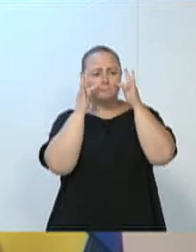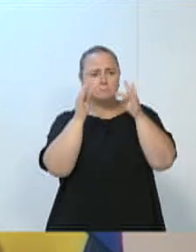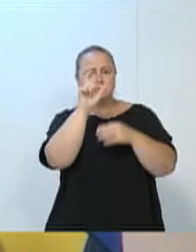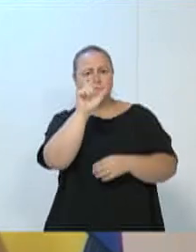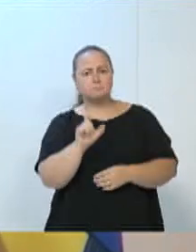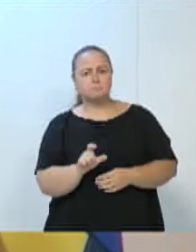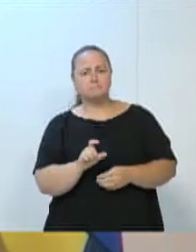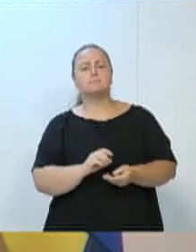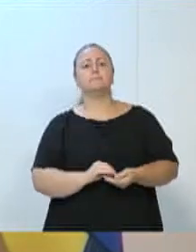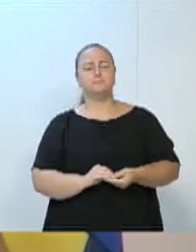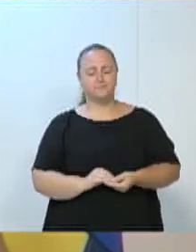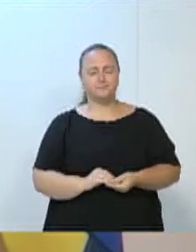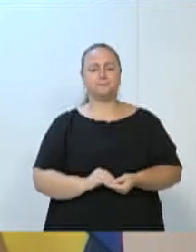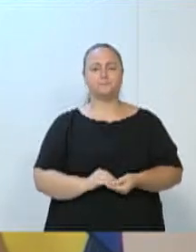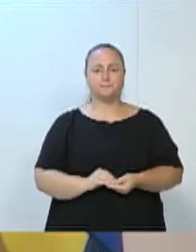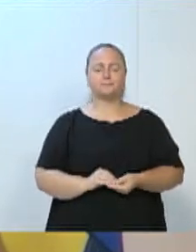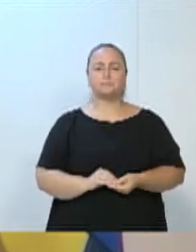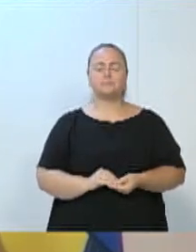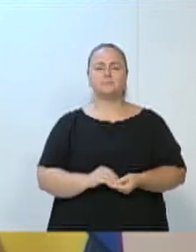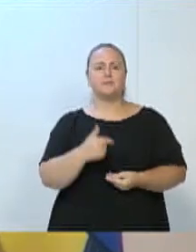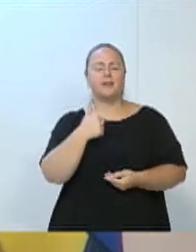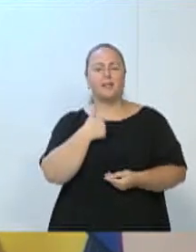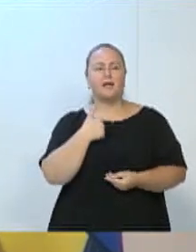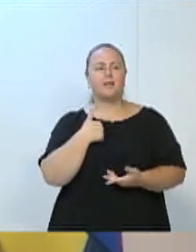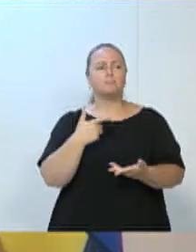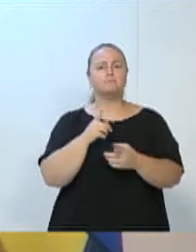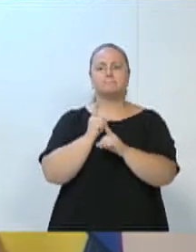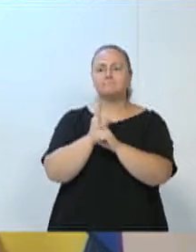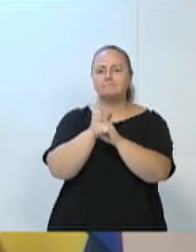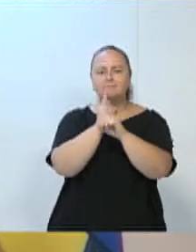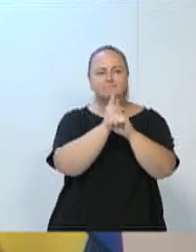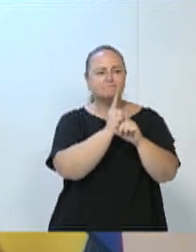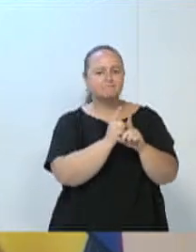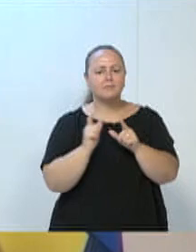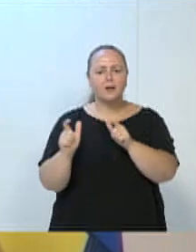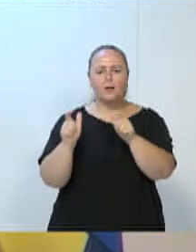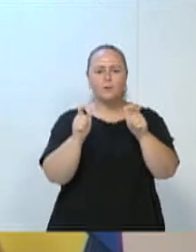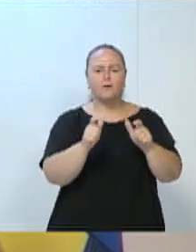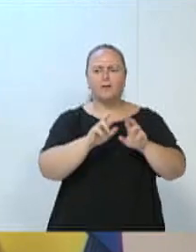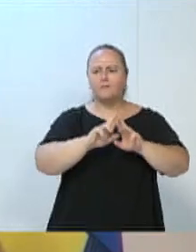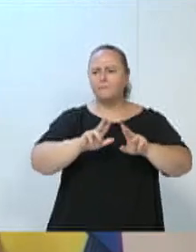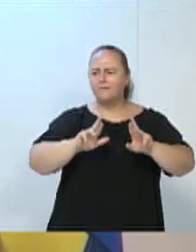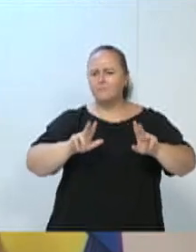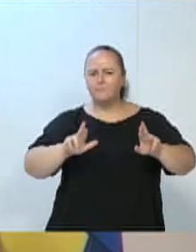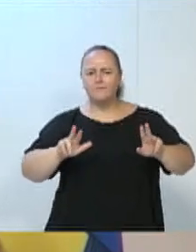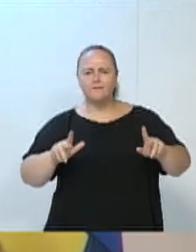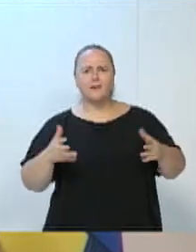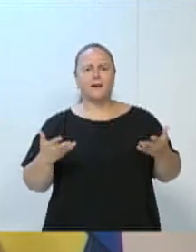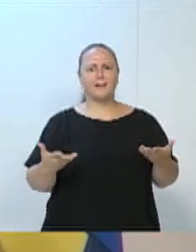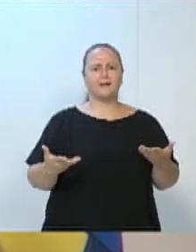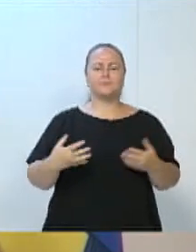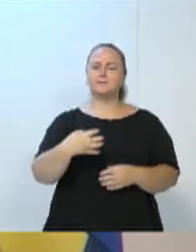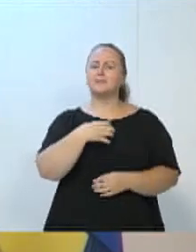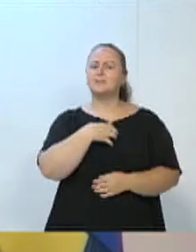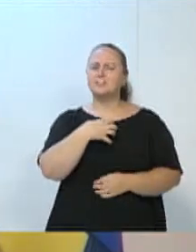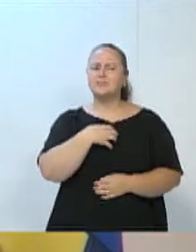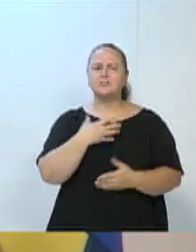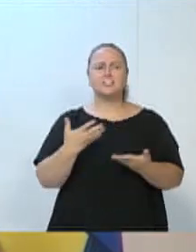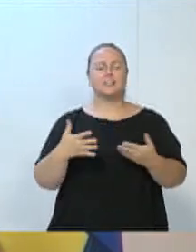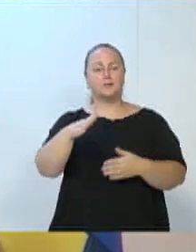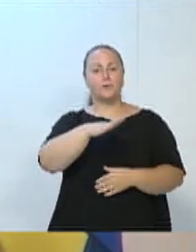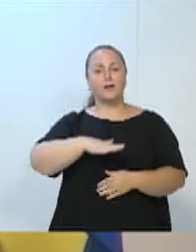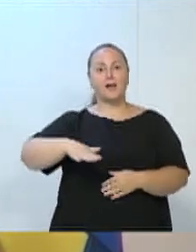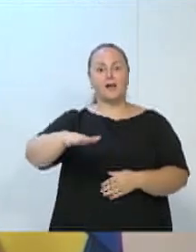disso porque eu tenho encontrado o senhor em várias atividades e o seu jeito é na